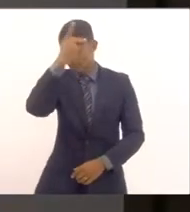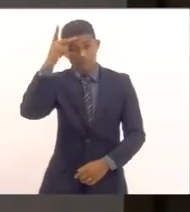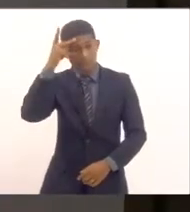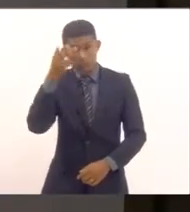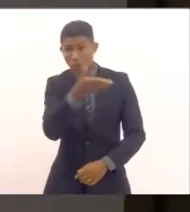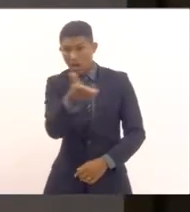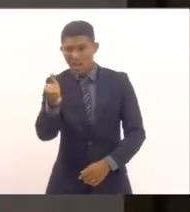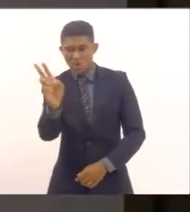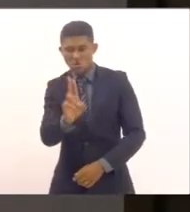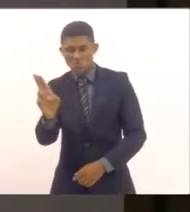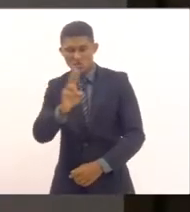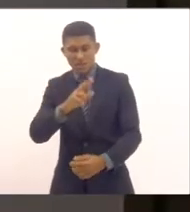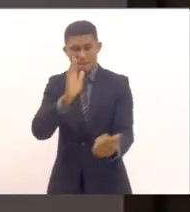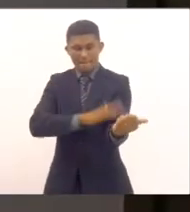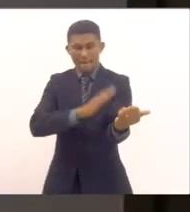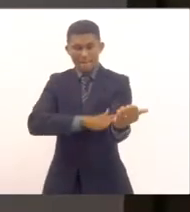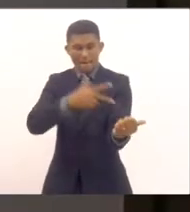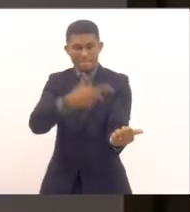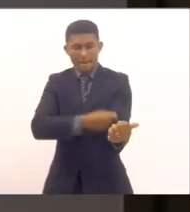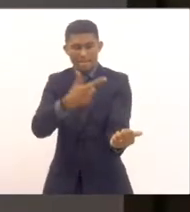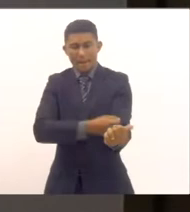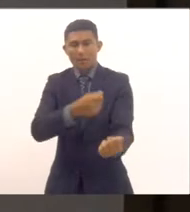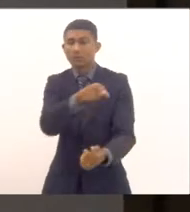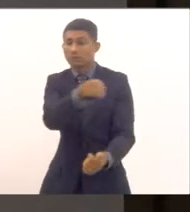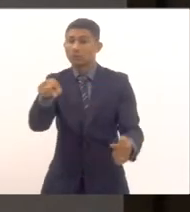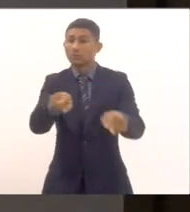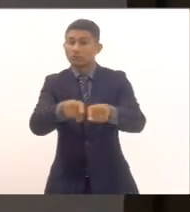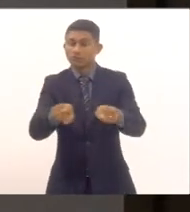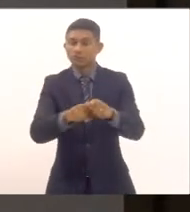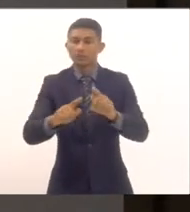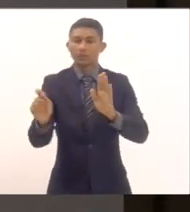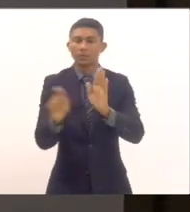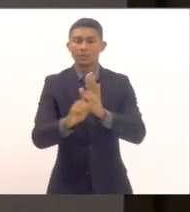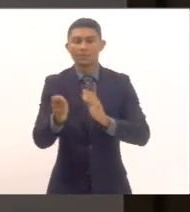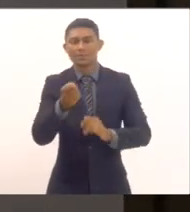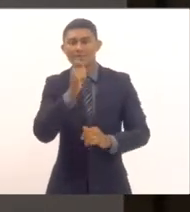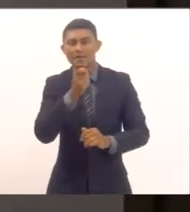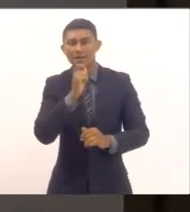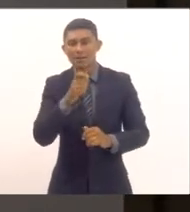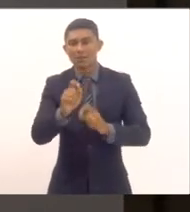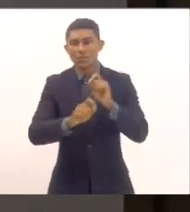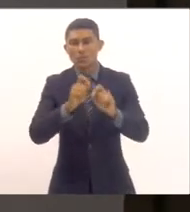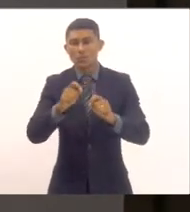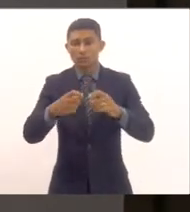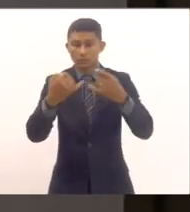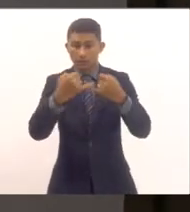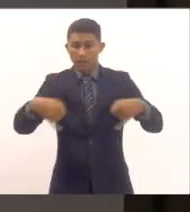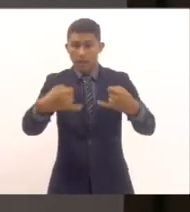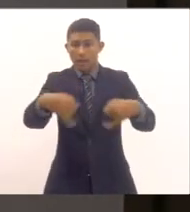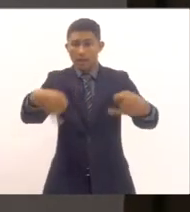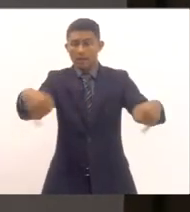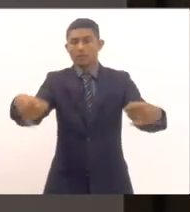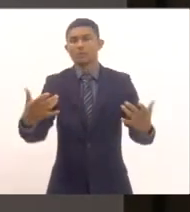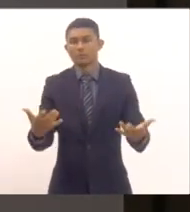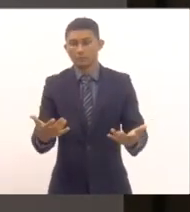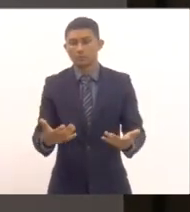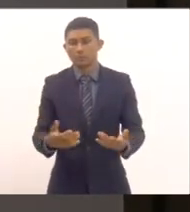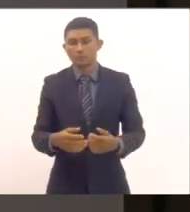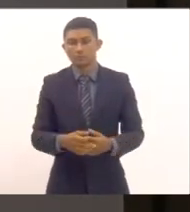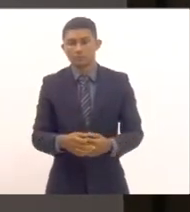drogas um maço de cigarro metros 207 metros de cabo de cabos elétricos